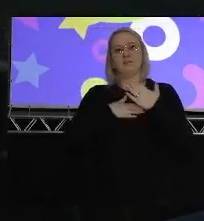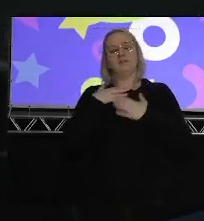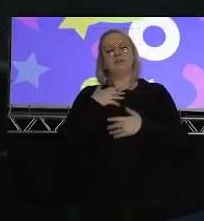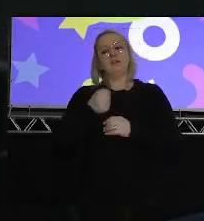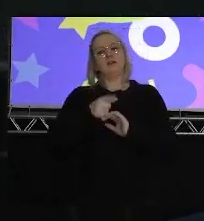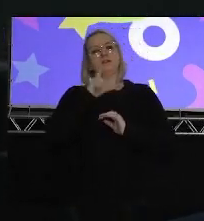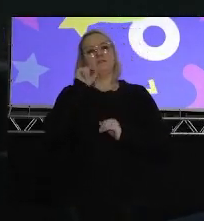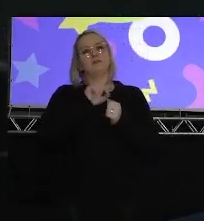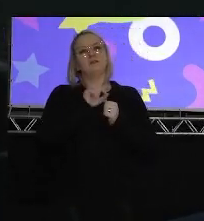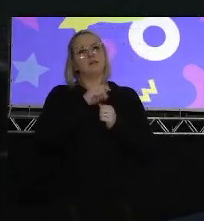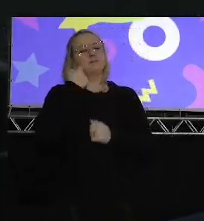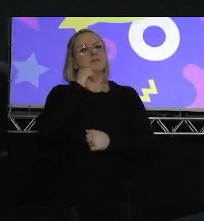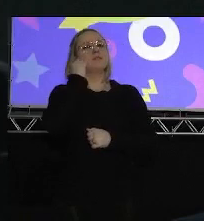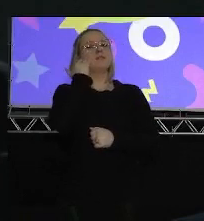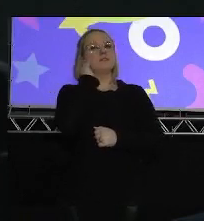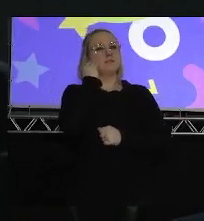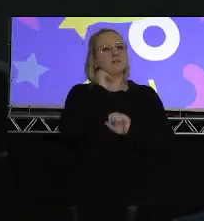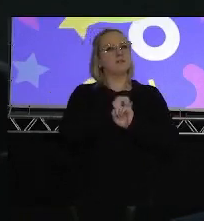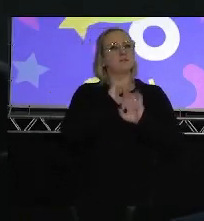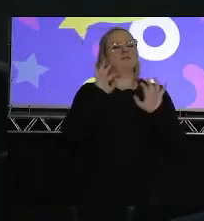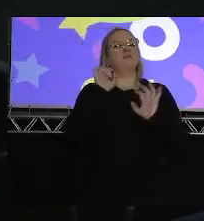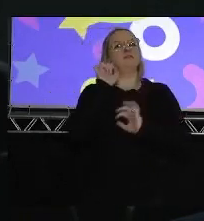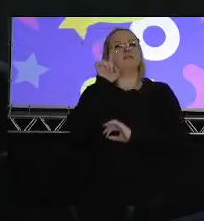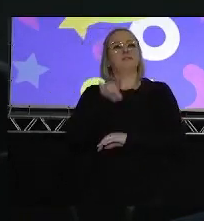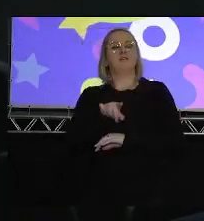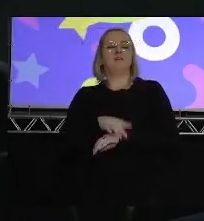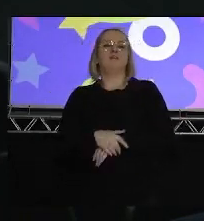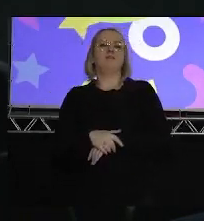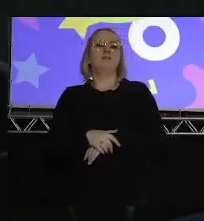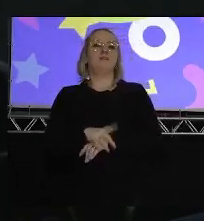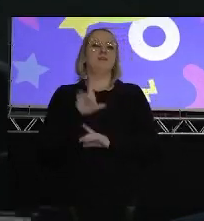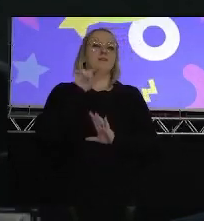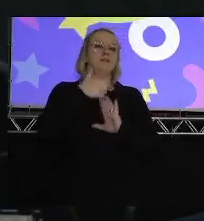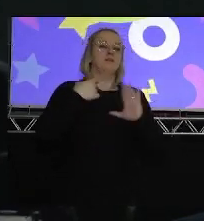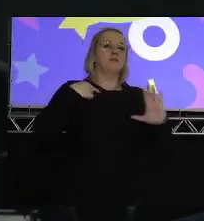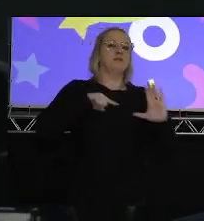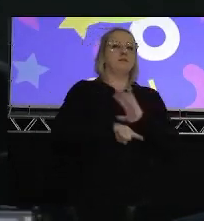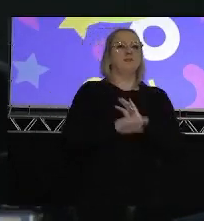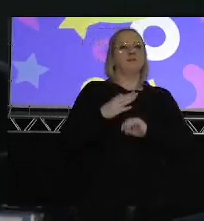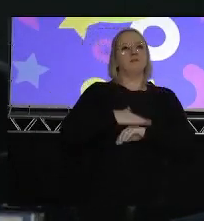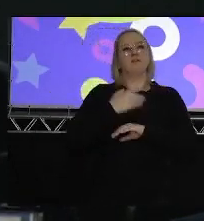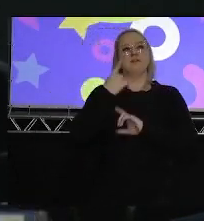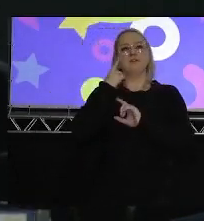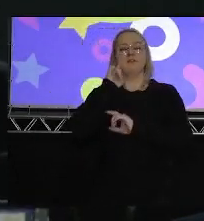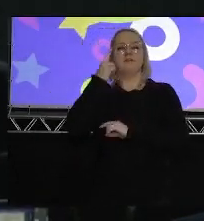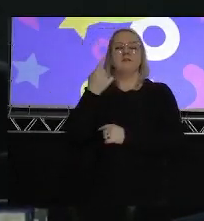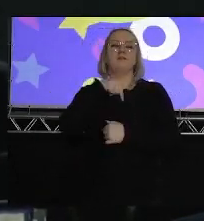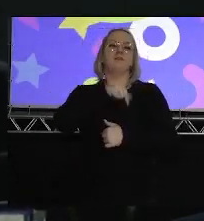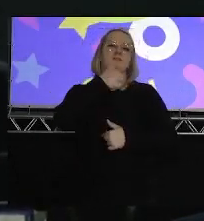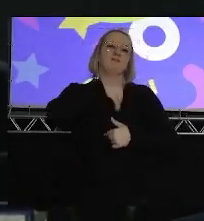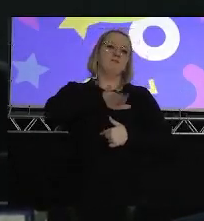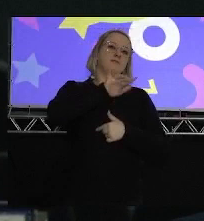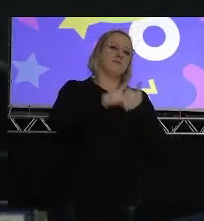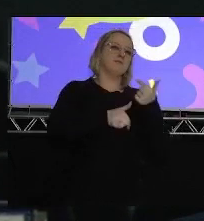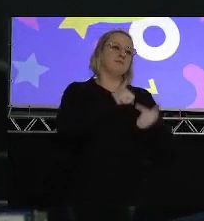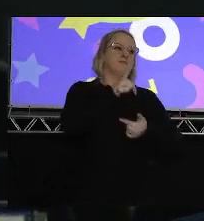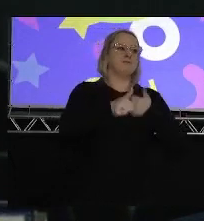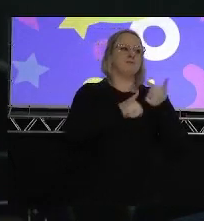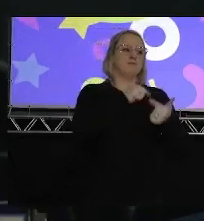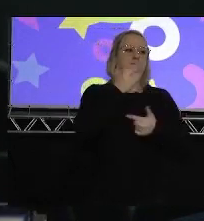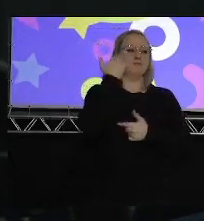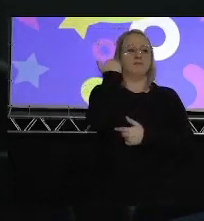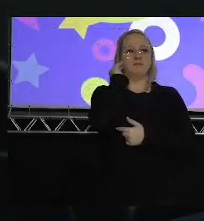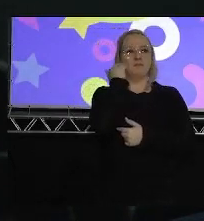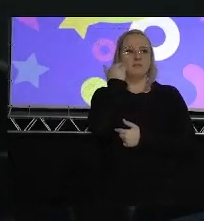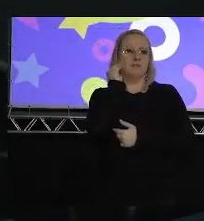entender um pouquinho mais ela. Então, eu descubro e faço isso. Depois de eu aprofundar e entender um pouquinho com a ideia, aí eu vou trabalhar para